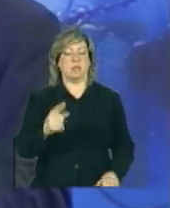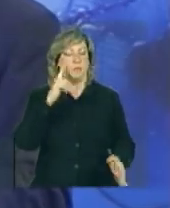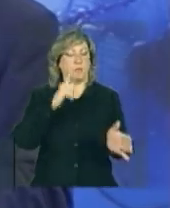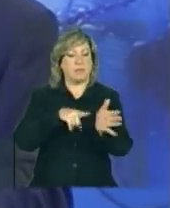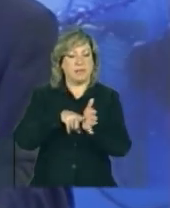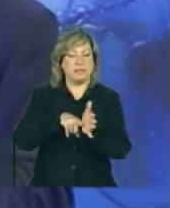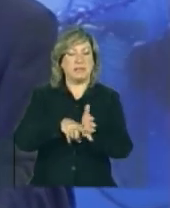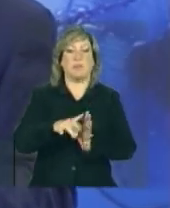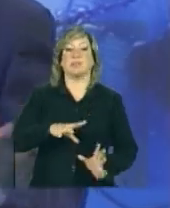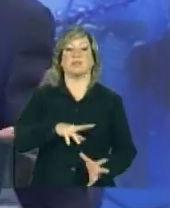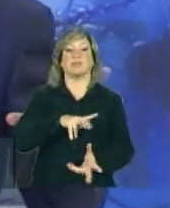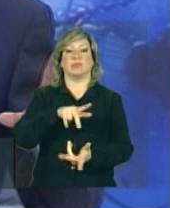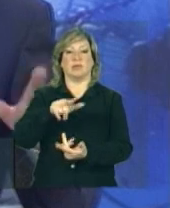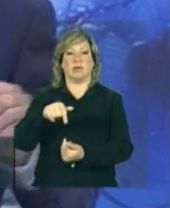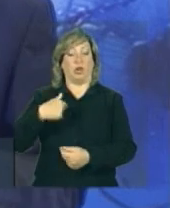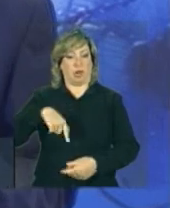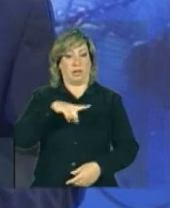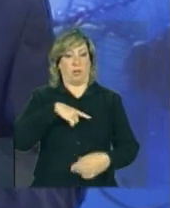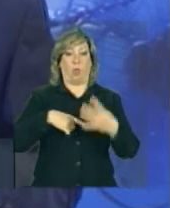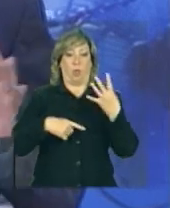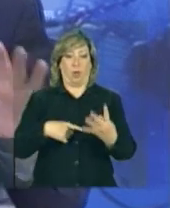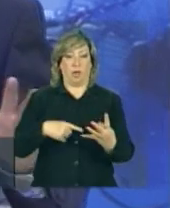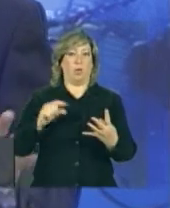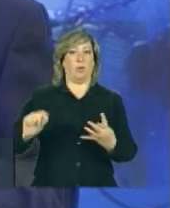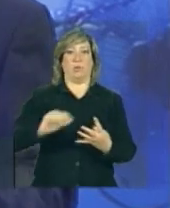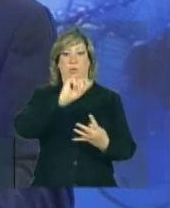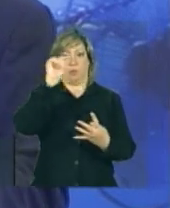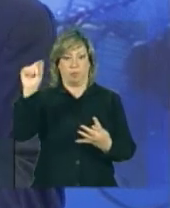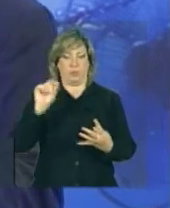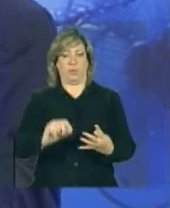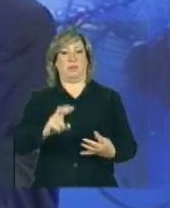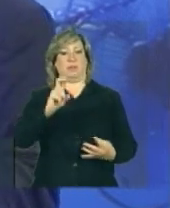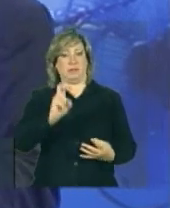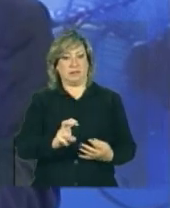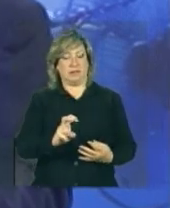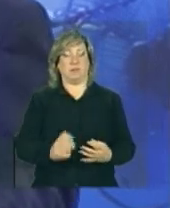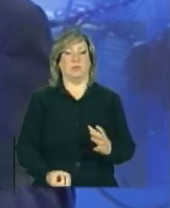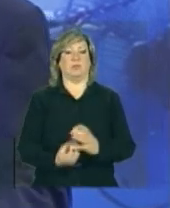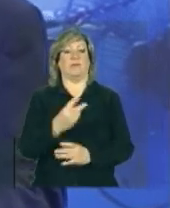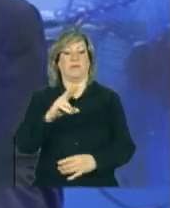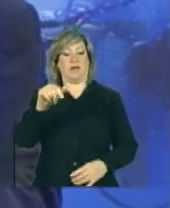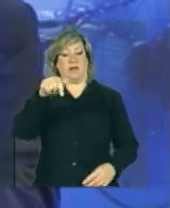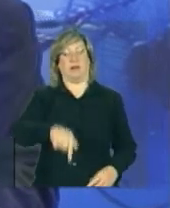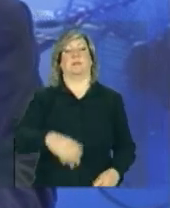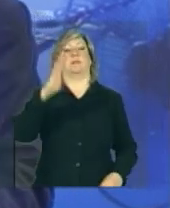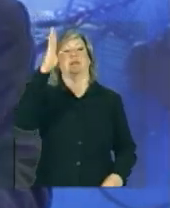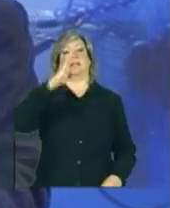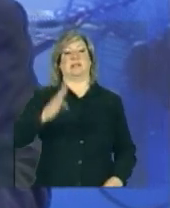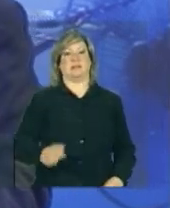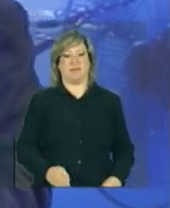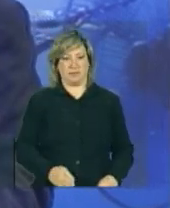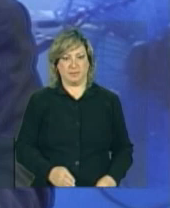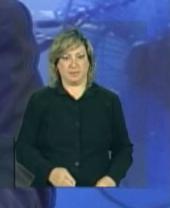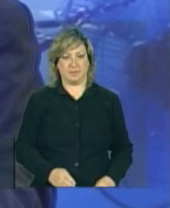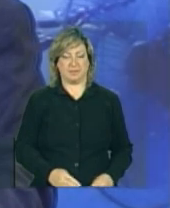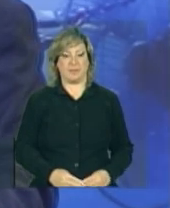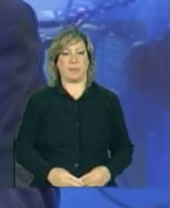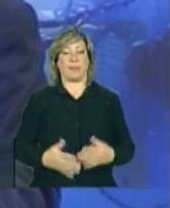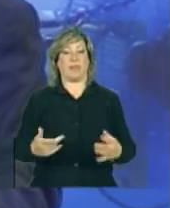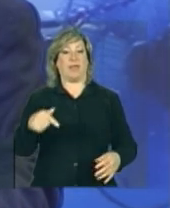Mundial. Temos 4 em outros lugares do mundo e o 5º sendo anunciado que será no Brasil. E